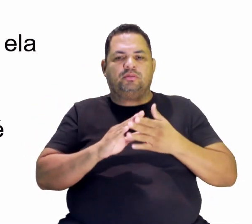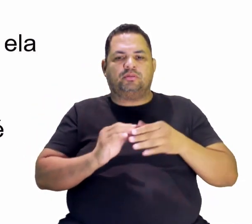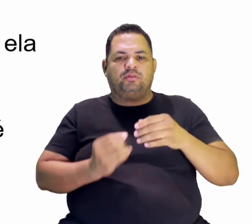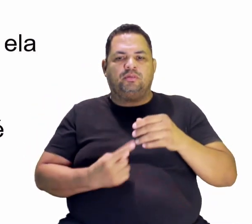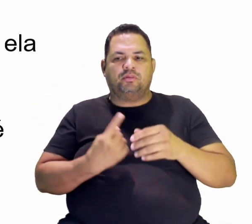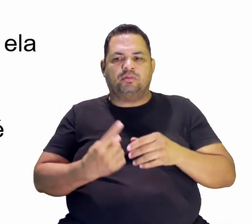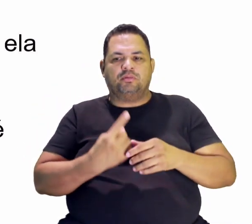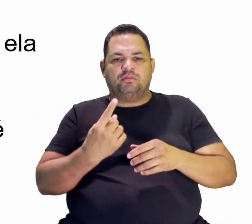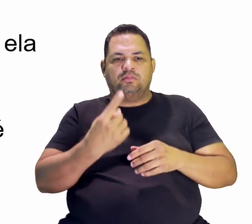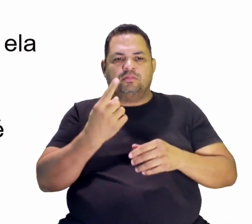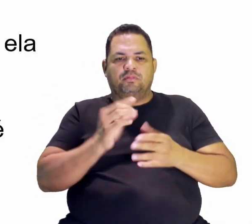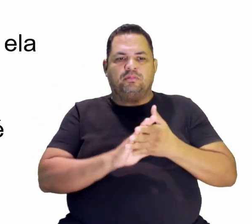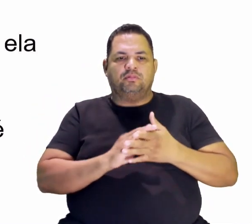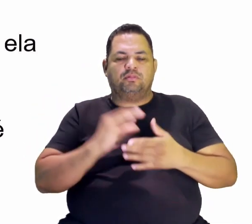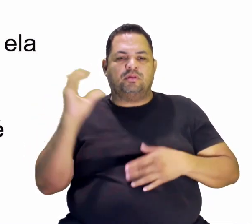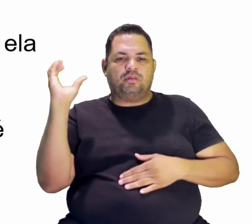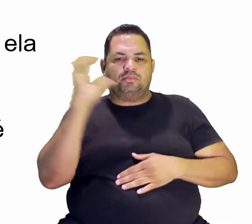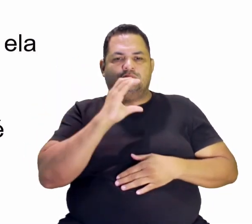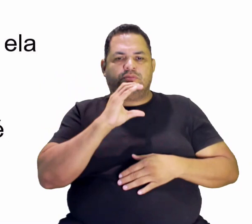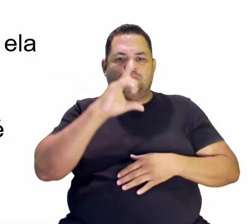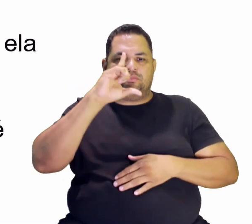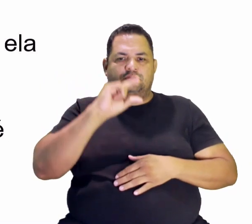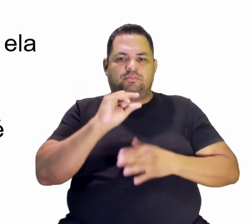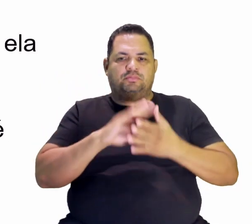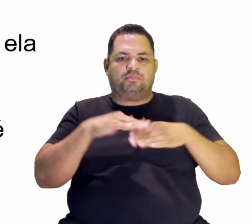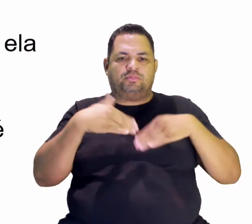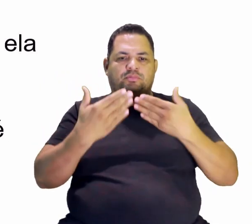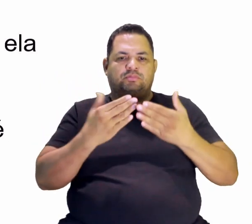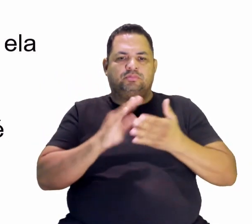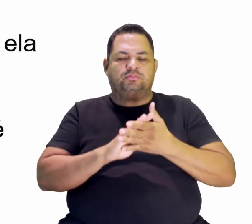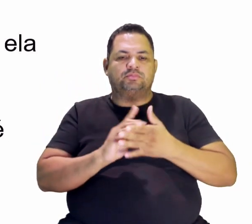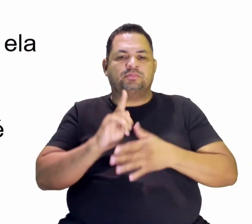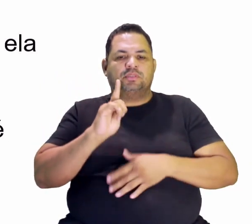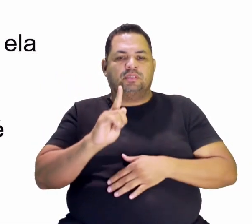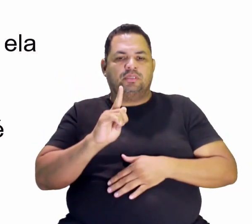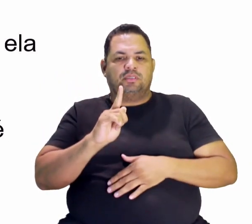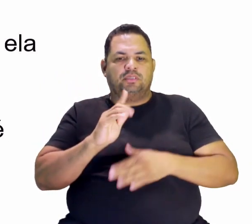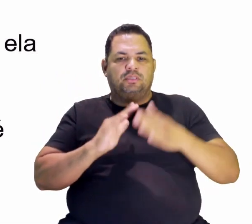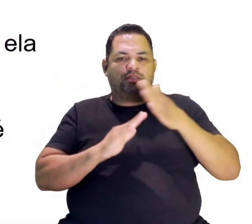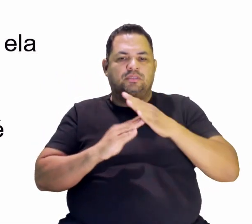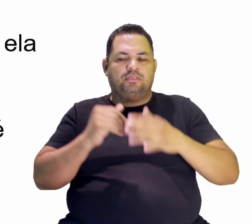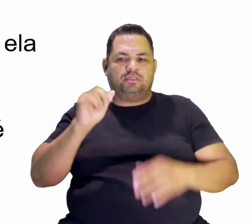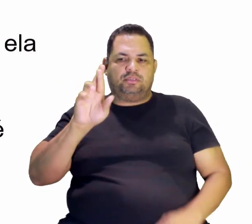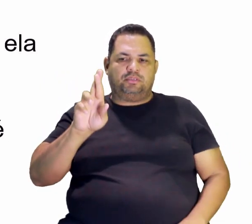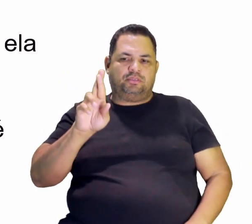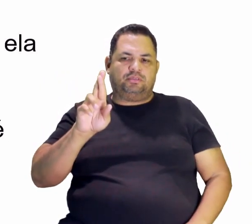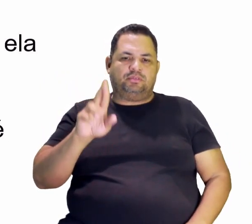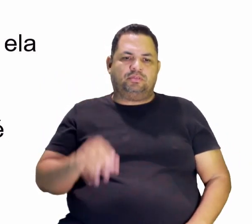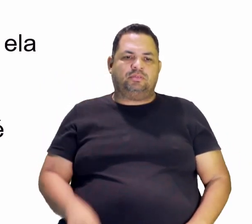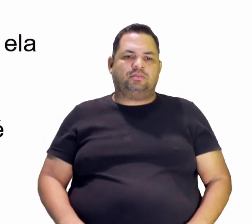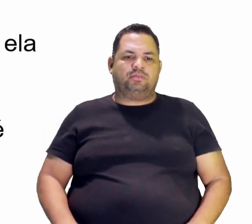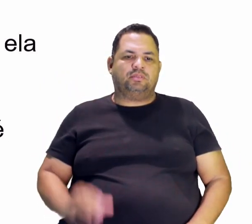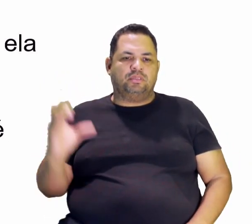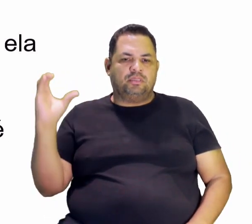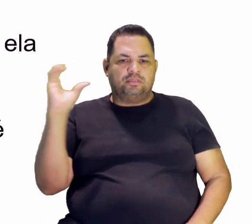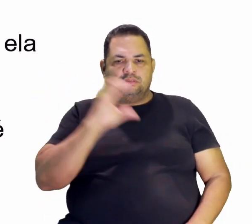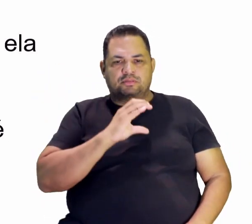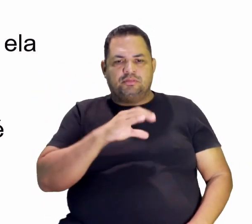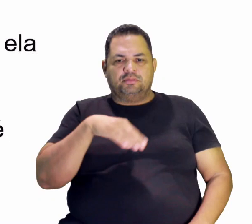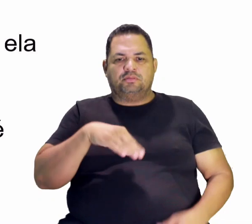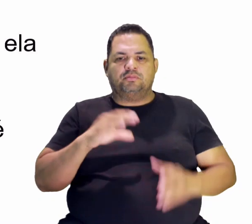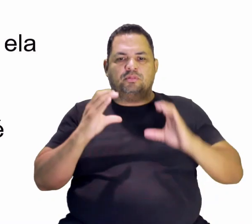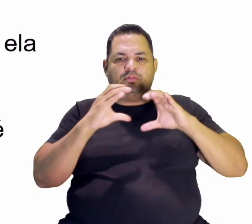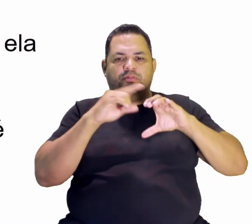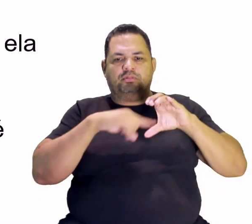a aceleração da bola diminuiu quando ela passou do ponto Q até o ponto R. Ou a aceleração da bola no ponto